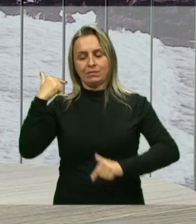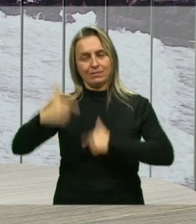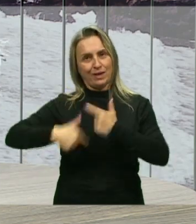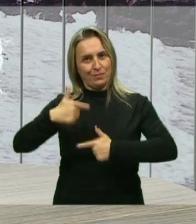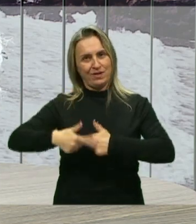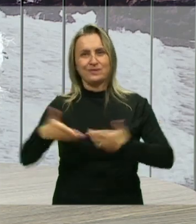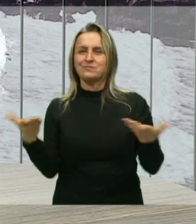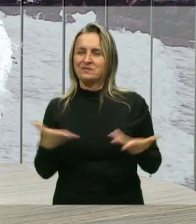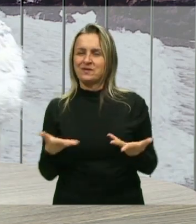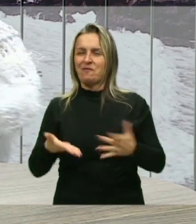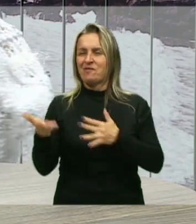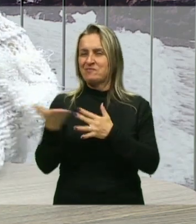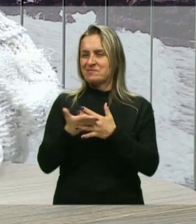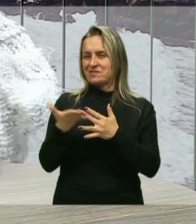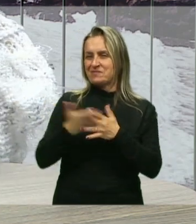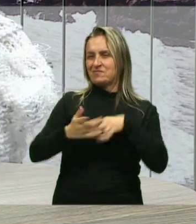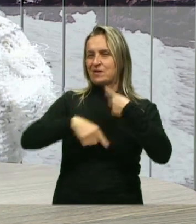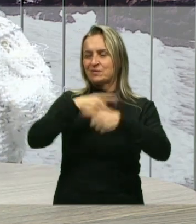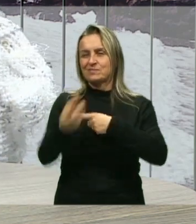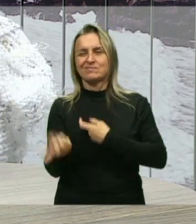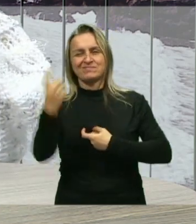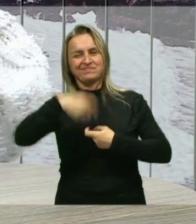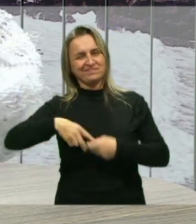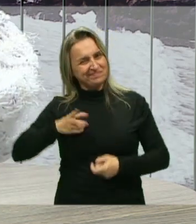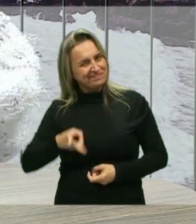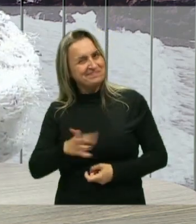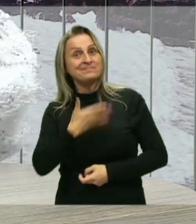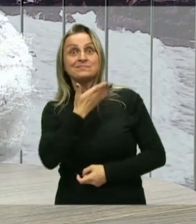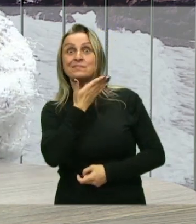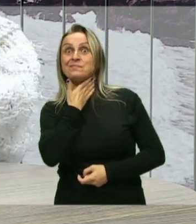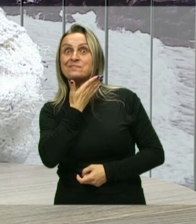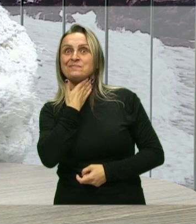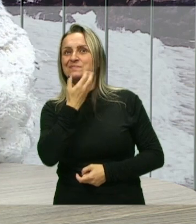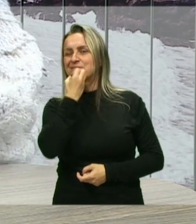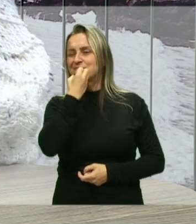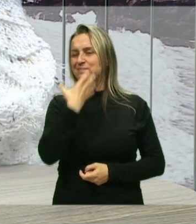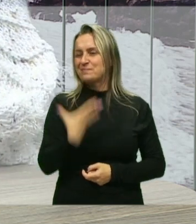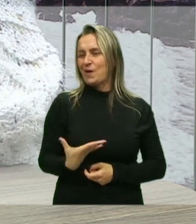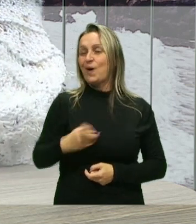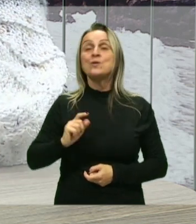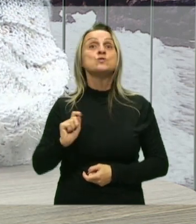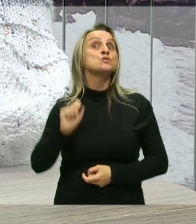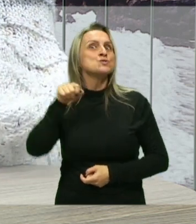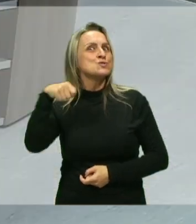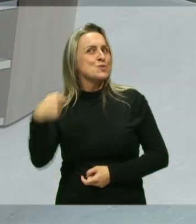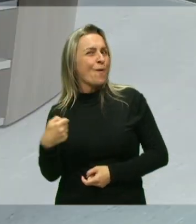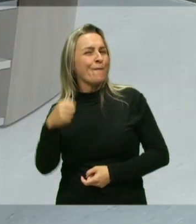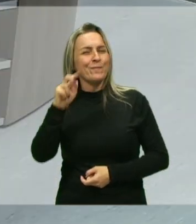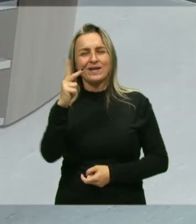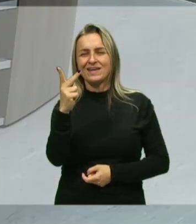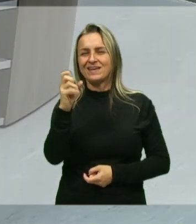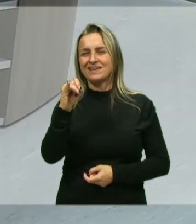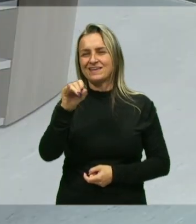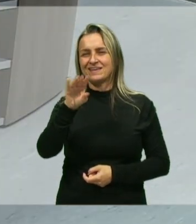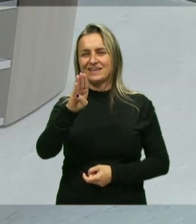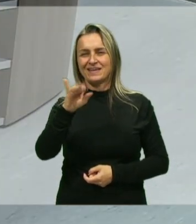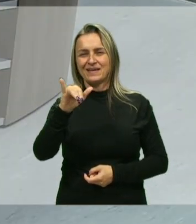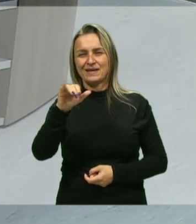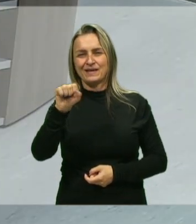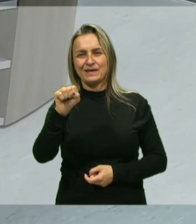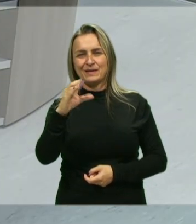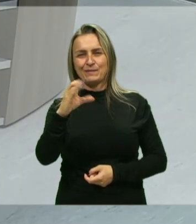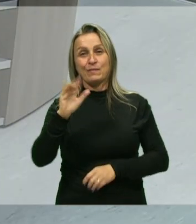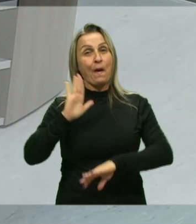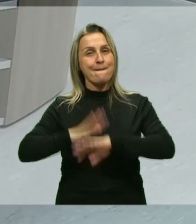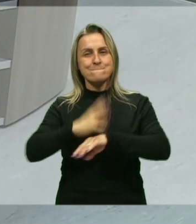rápido intervalo, na volta a gente continua o nosso papo bom aqui sobre a Hibisco, né, e outros cães-guia, e